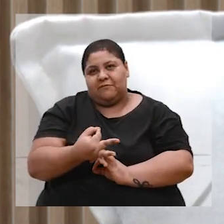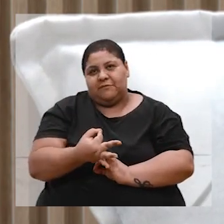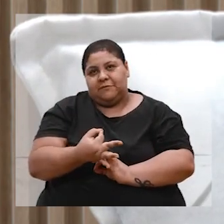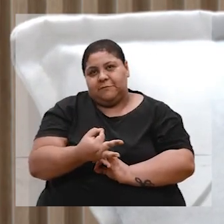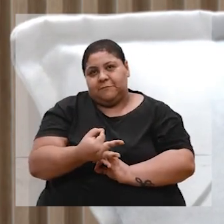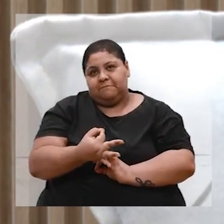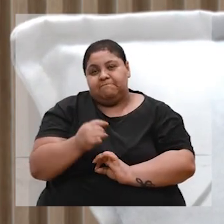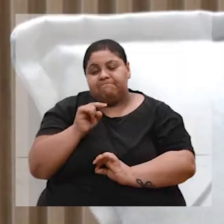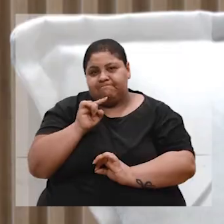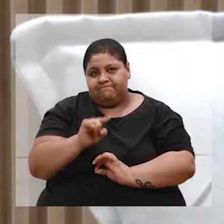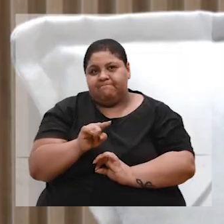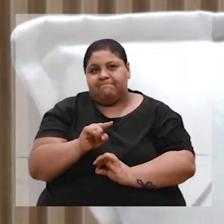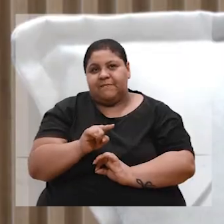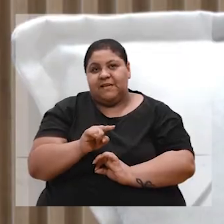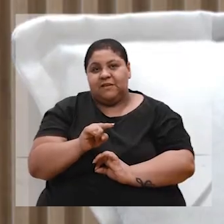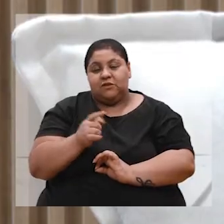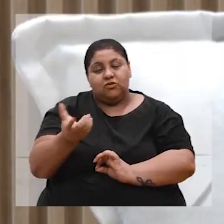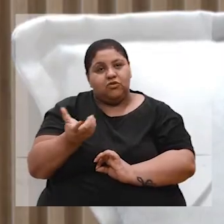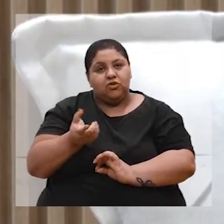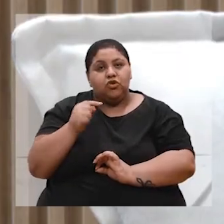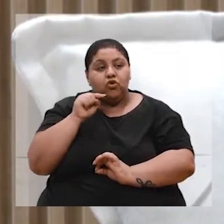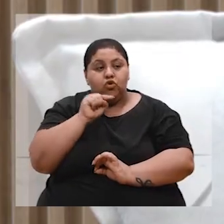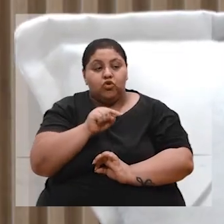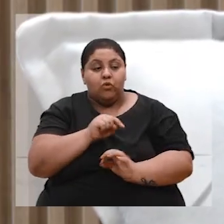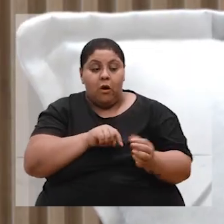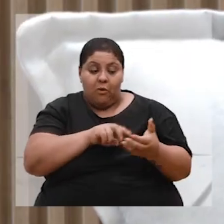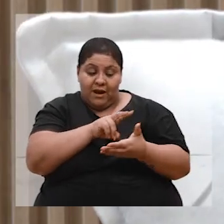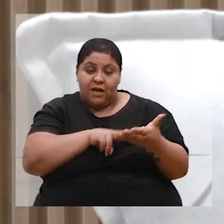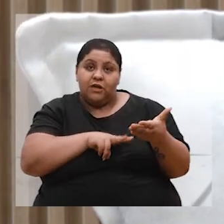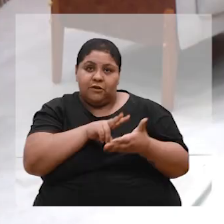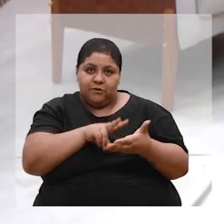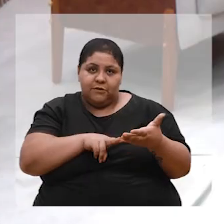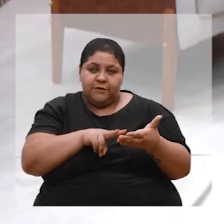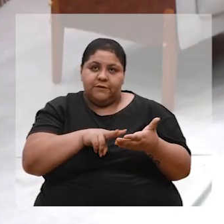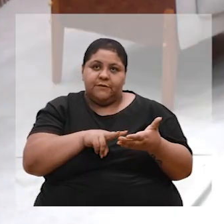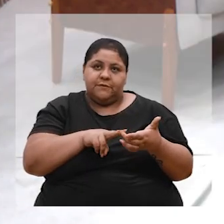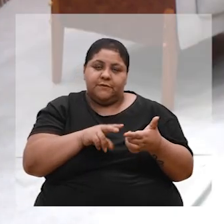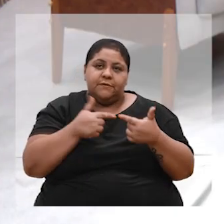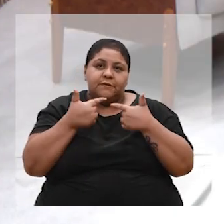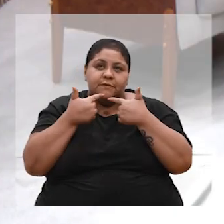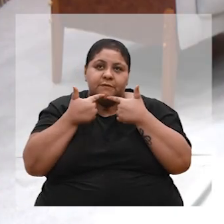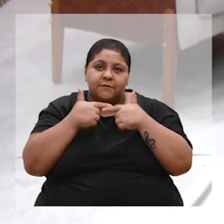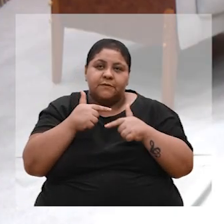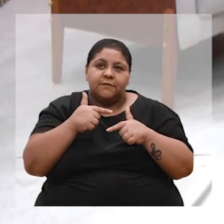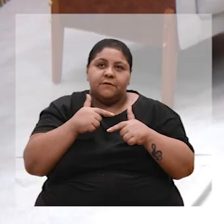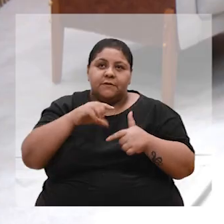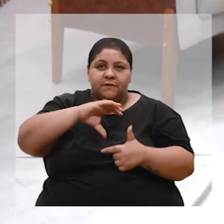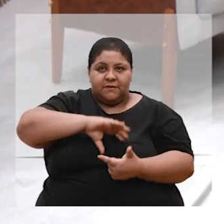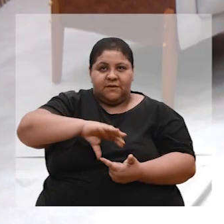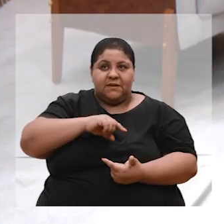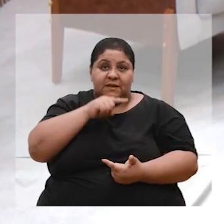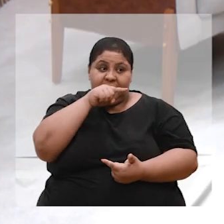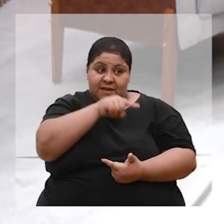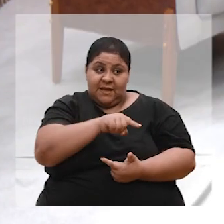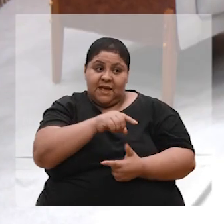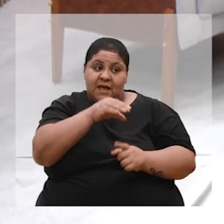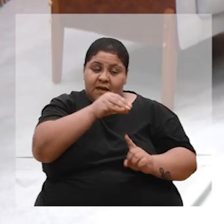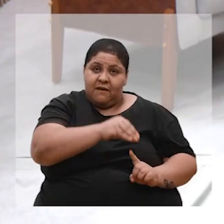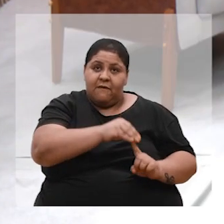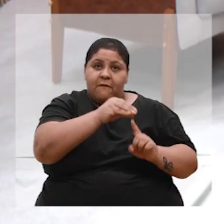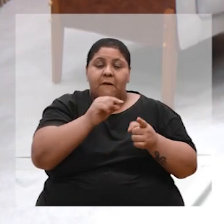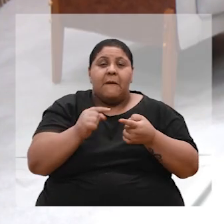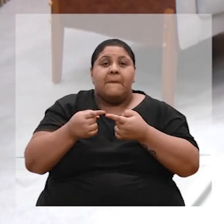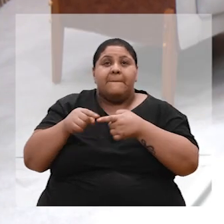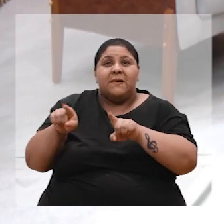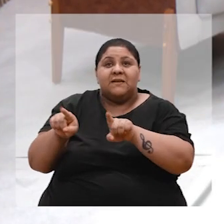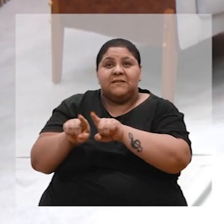né? E é isso assim que se busca. Tu é um leitor, né, de língua portuguesa, que é a tua língua materna,